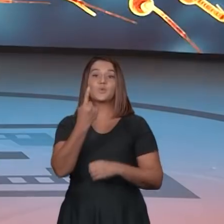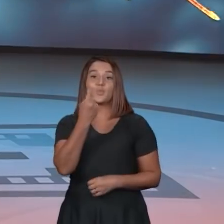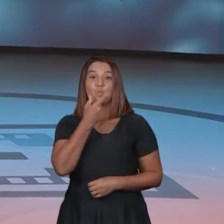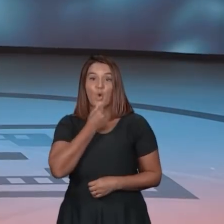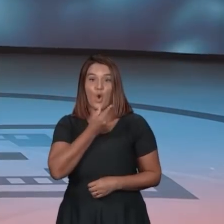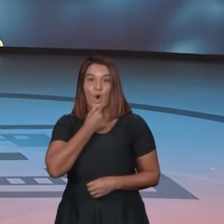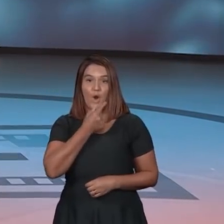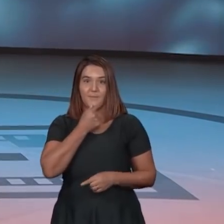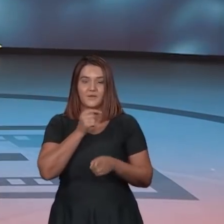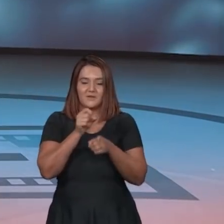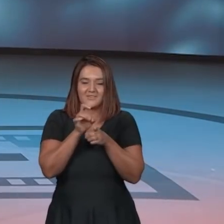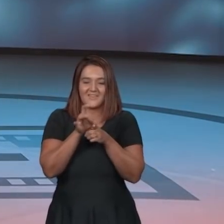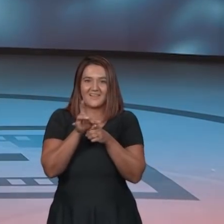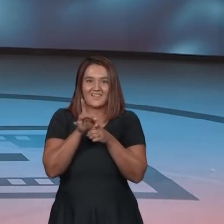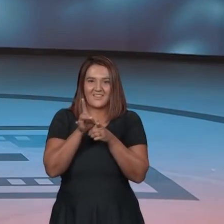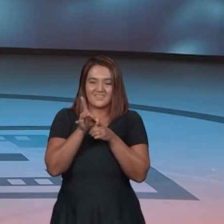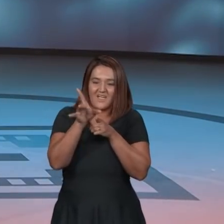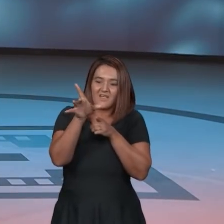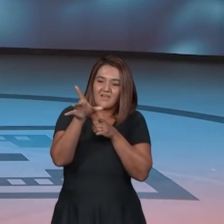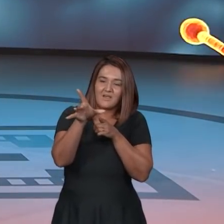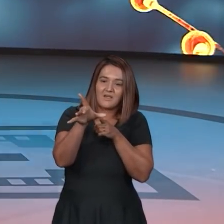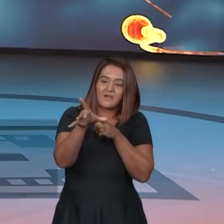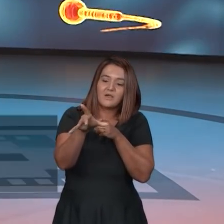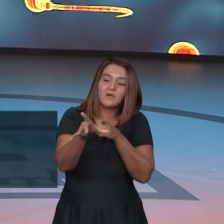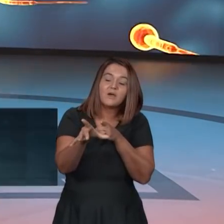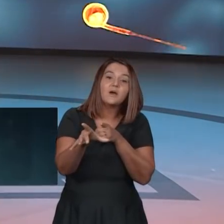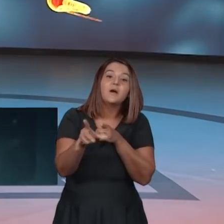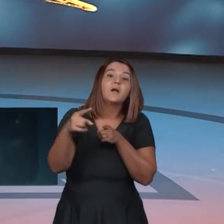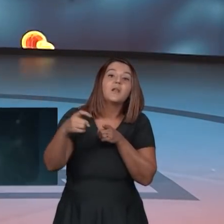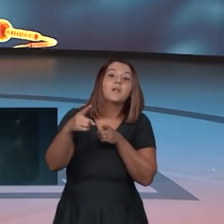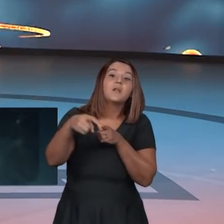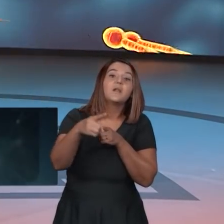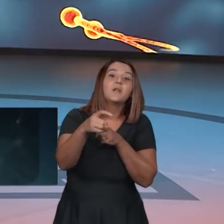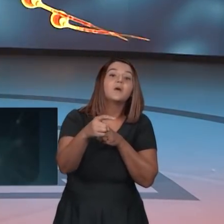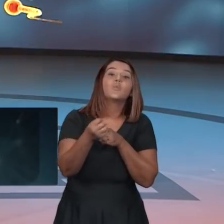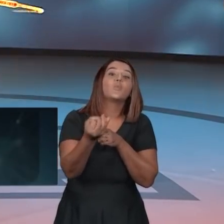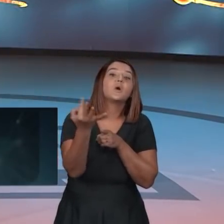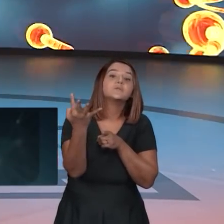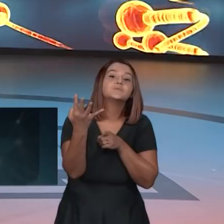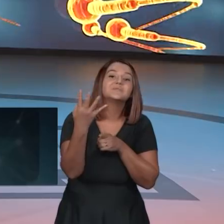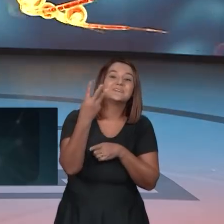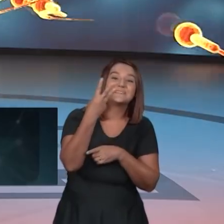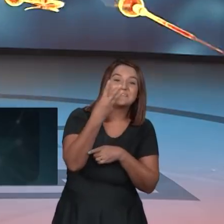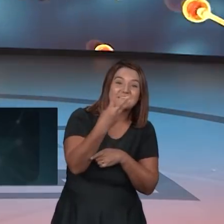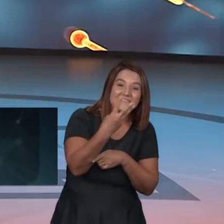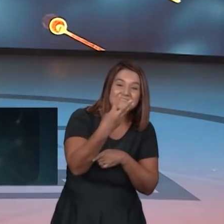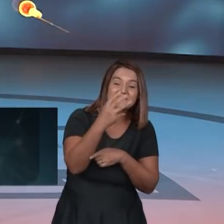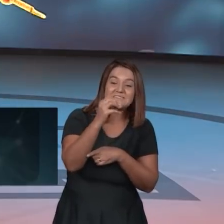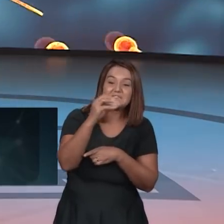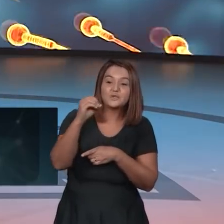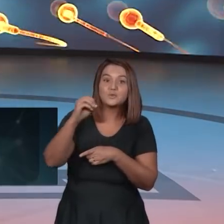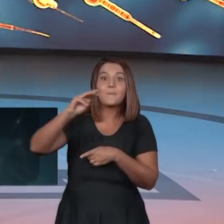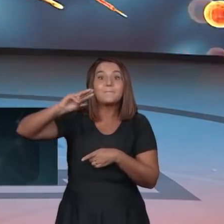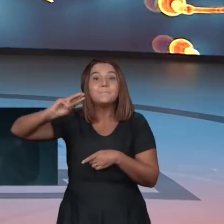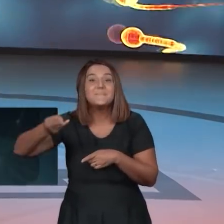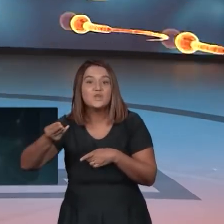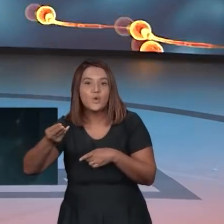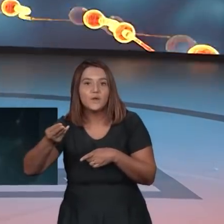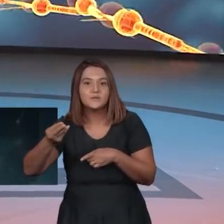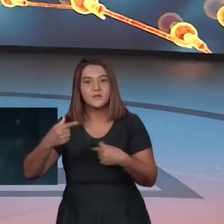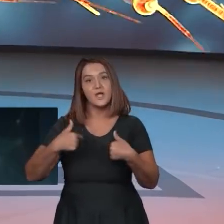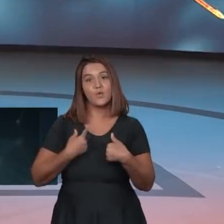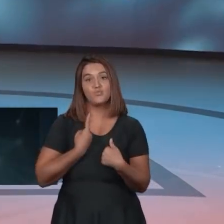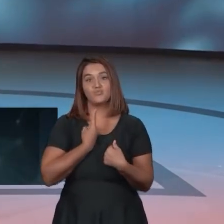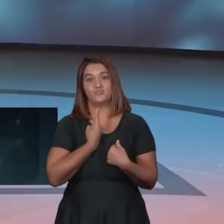cada ejaculação, 300 milhões de espermatozoides. 300 milhões. E você era apenas um